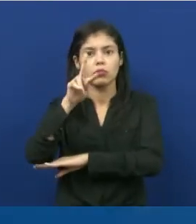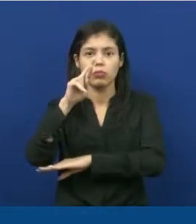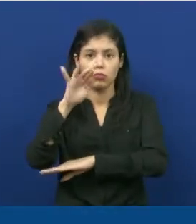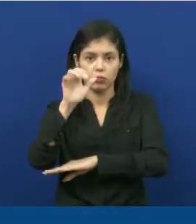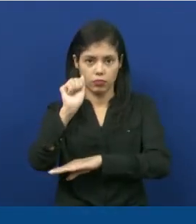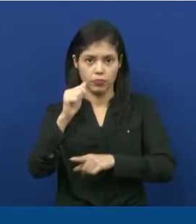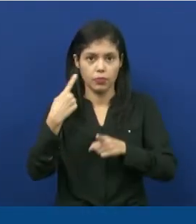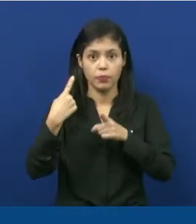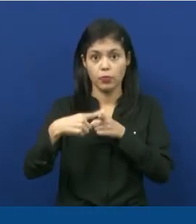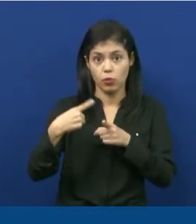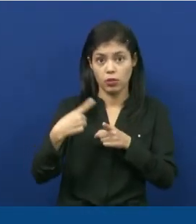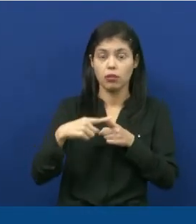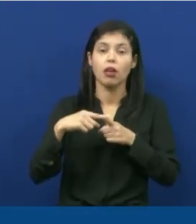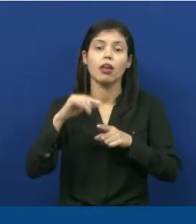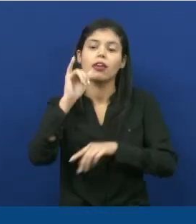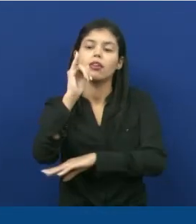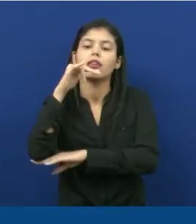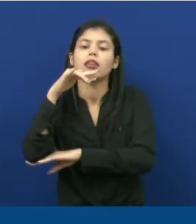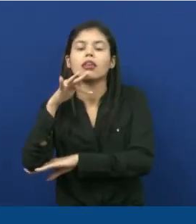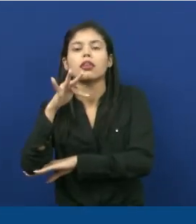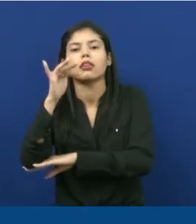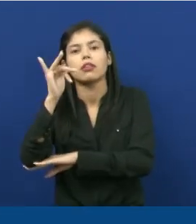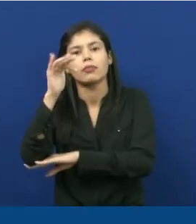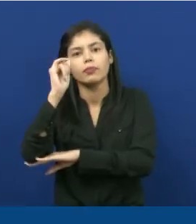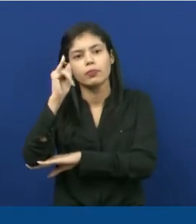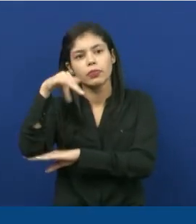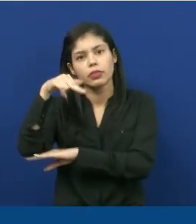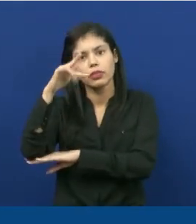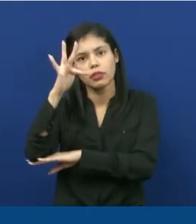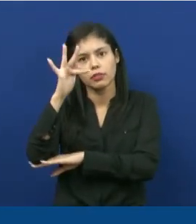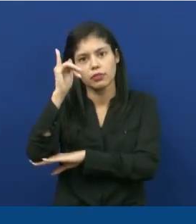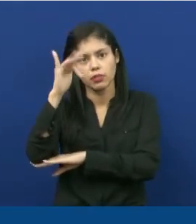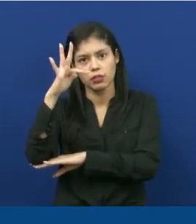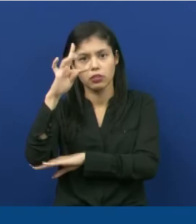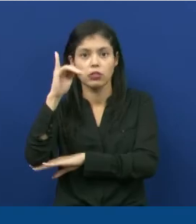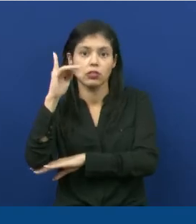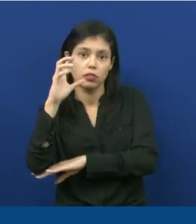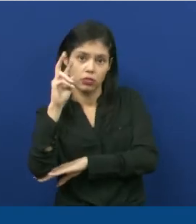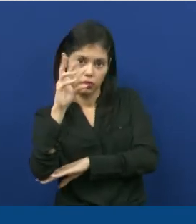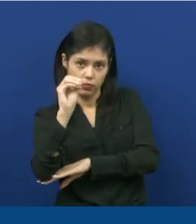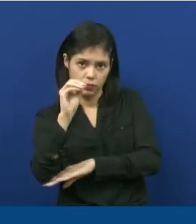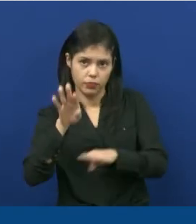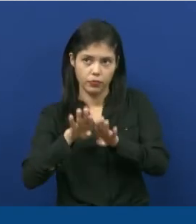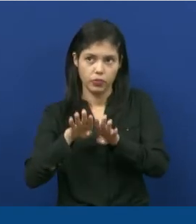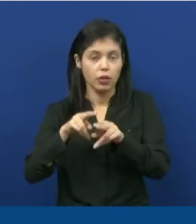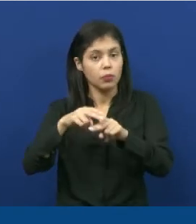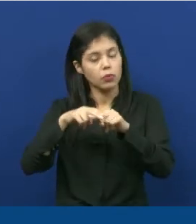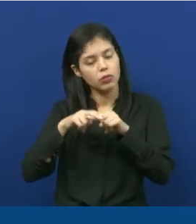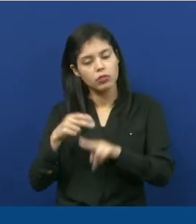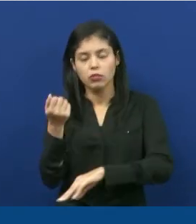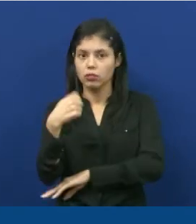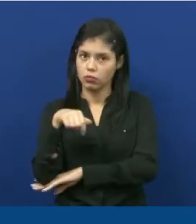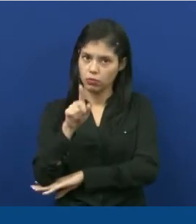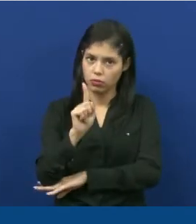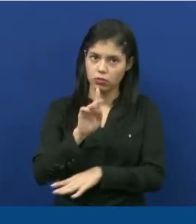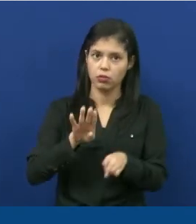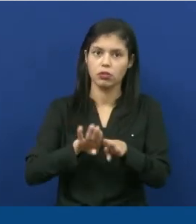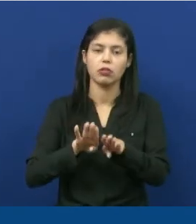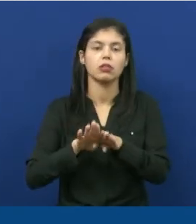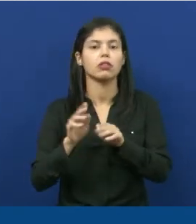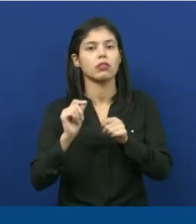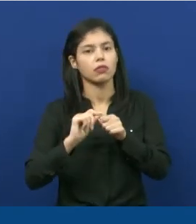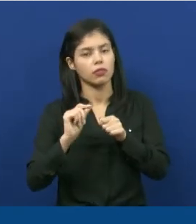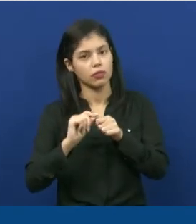não tem por que eu colocar na sua forma conjugada, nem am, nem is, nem are. Ou não ser, eu coloquei o not